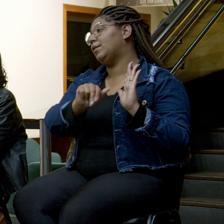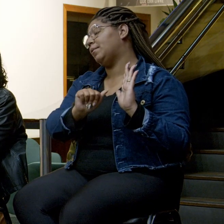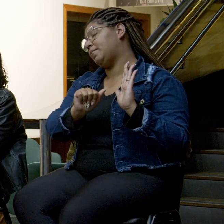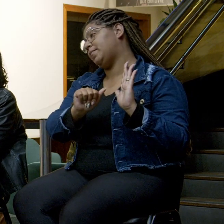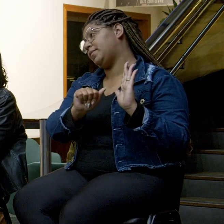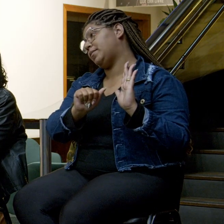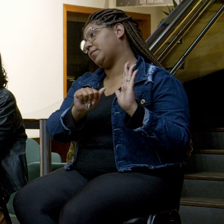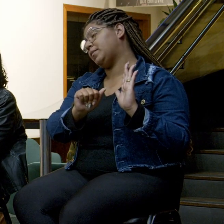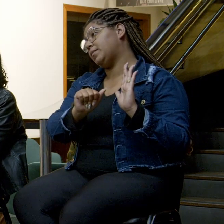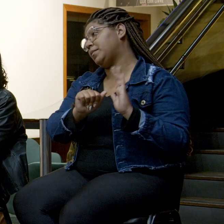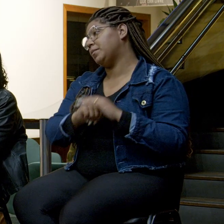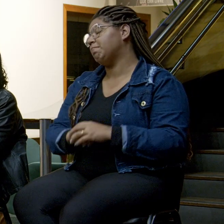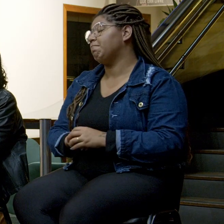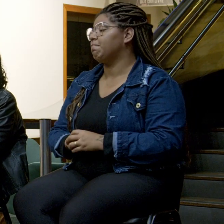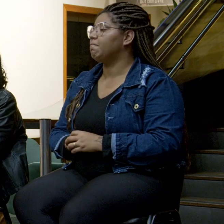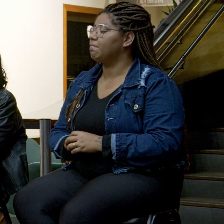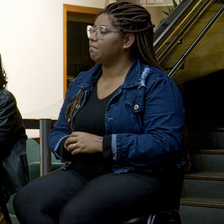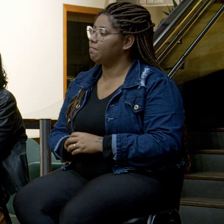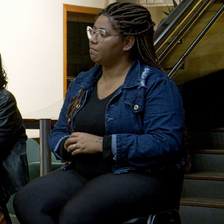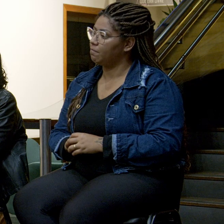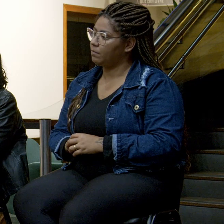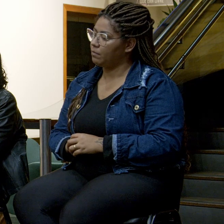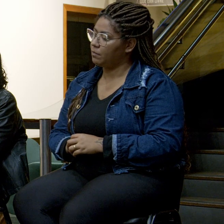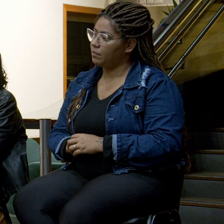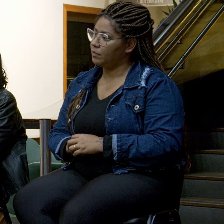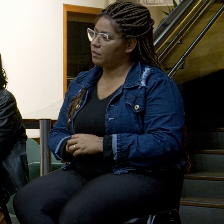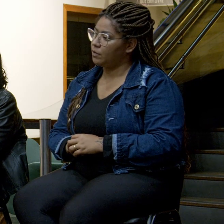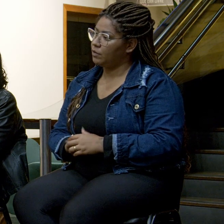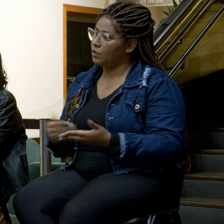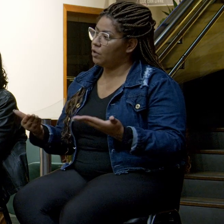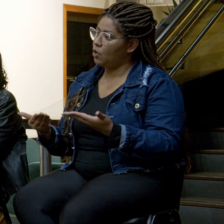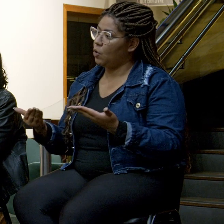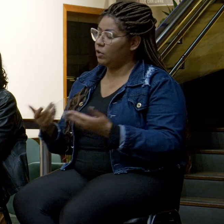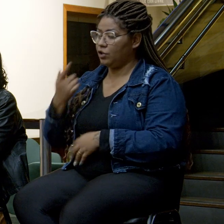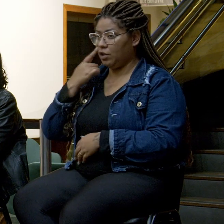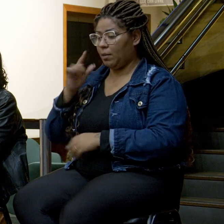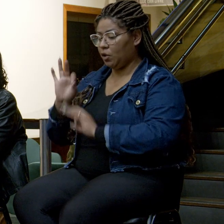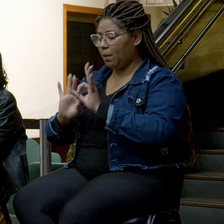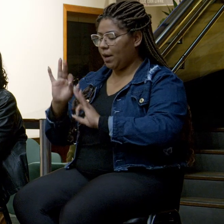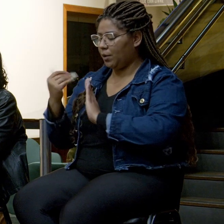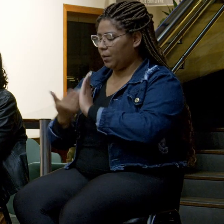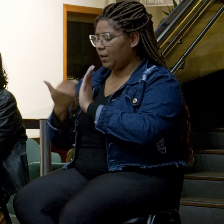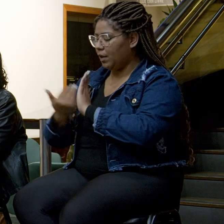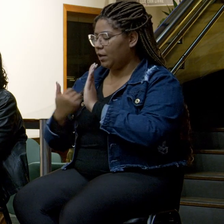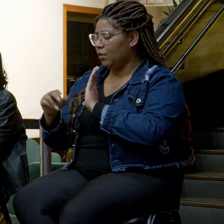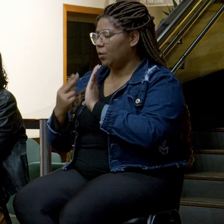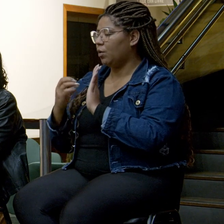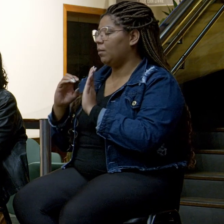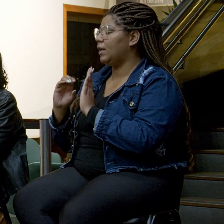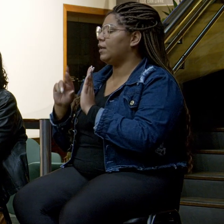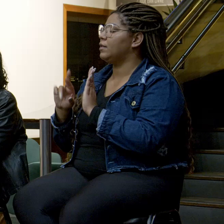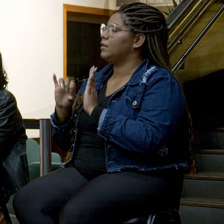e a Ana está, pela primeira vez agora, cogitando organizar um livro dos escritos dela, que envolve também